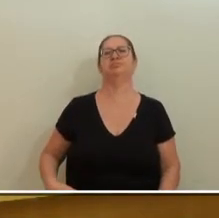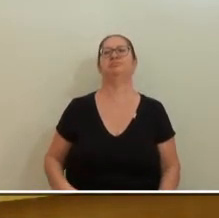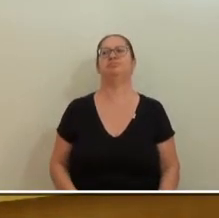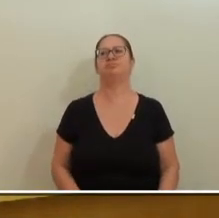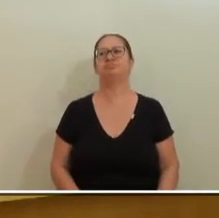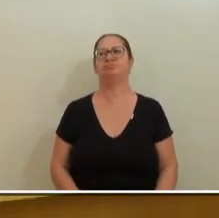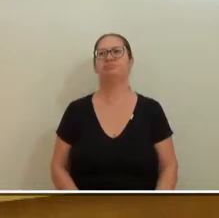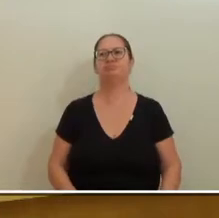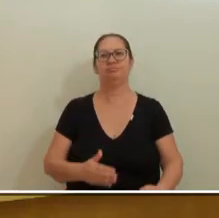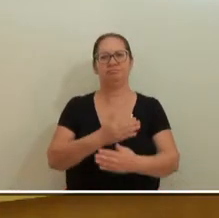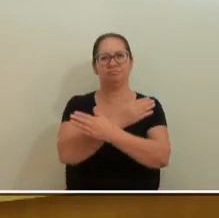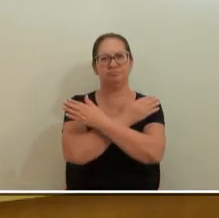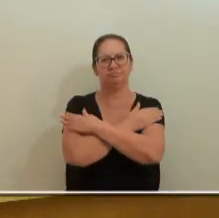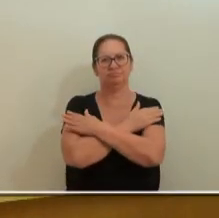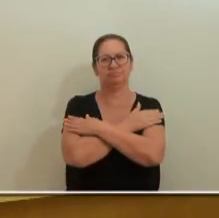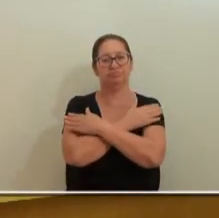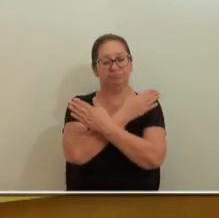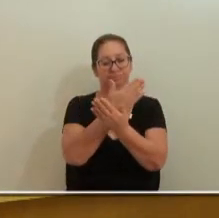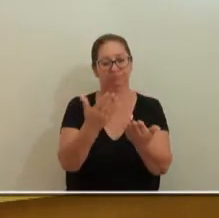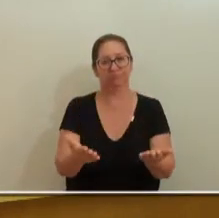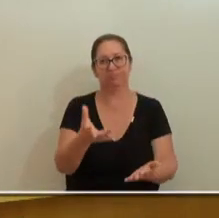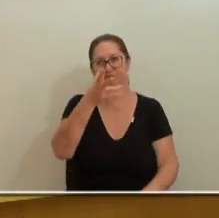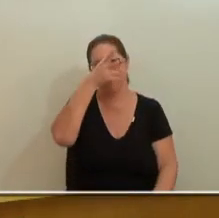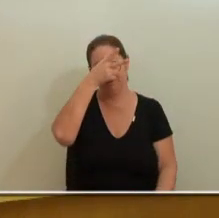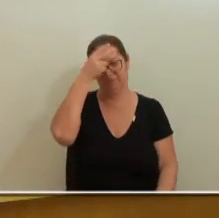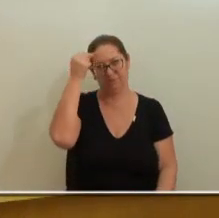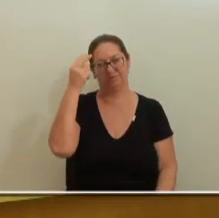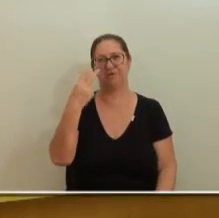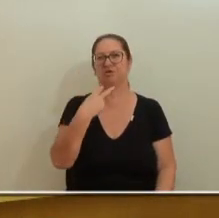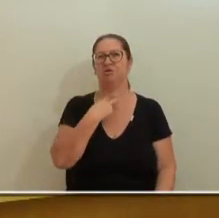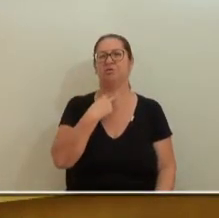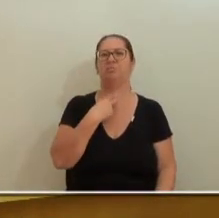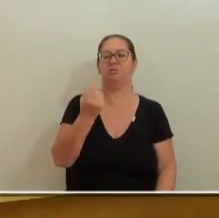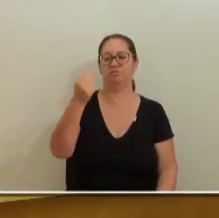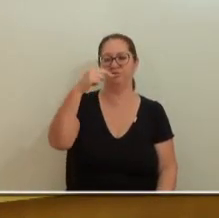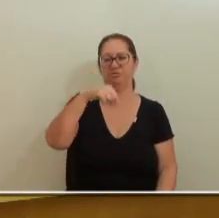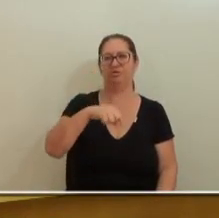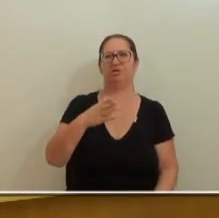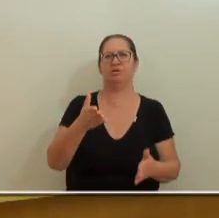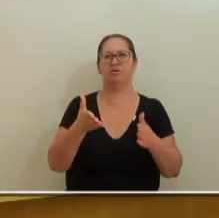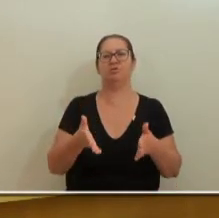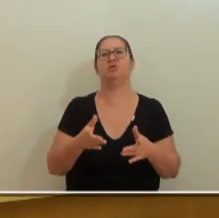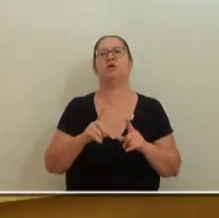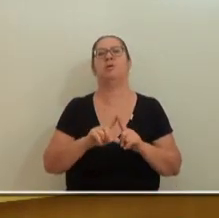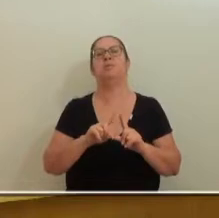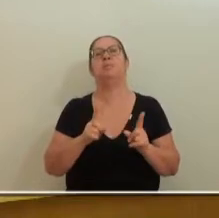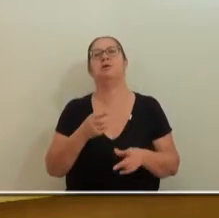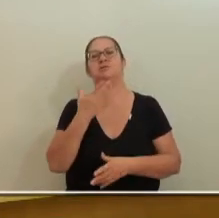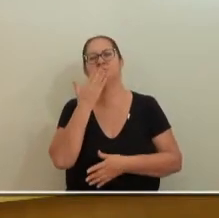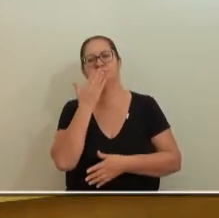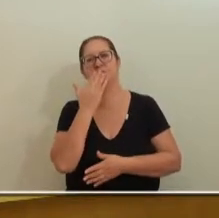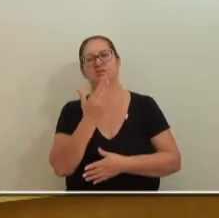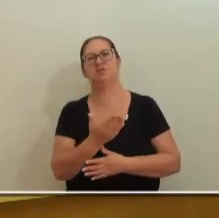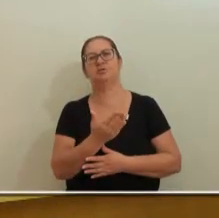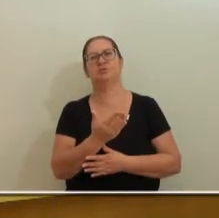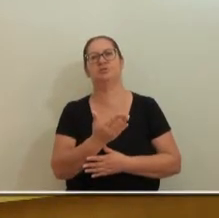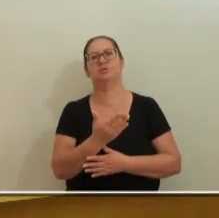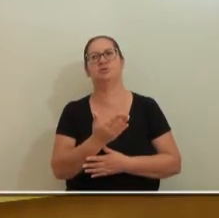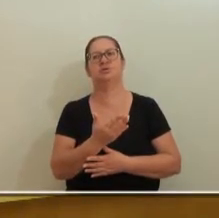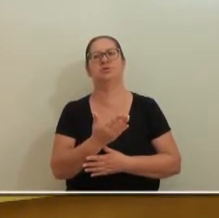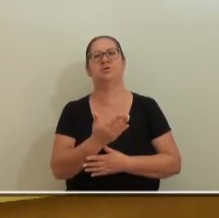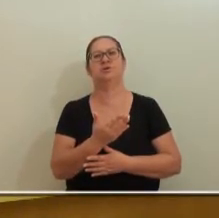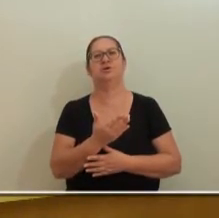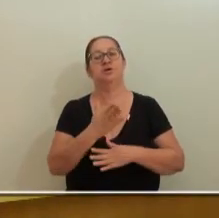nossos abraços aí ao prefeito que não pôde estar aqui hoje, mas realmente pediu para nos transmitir